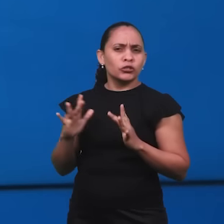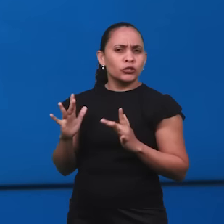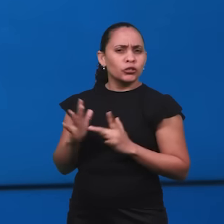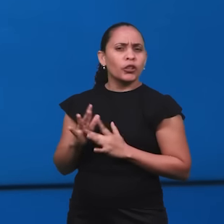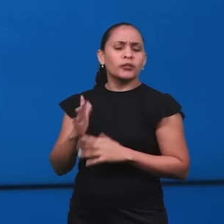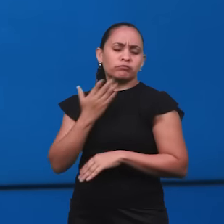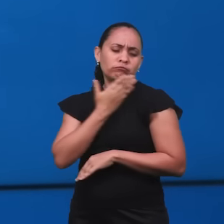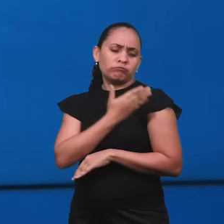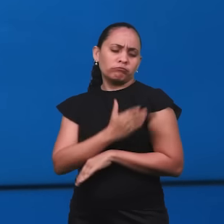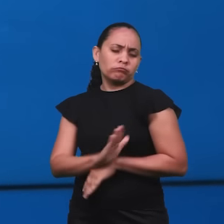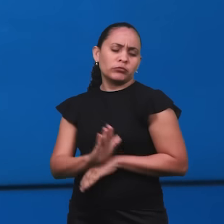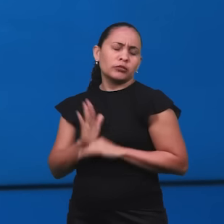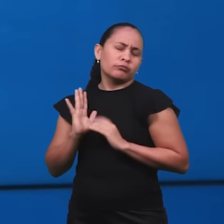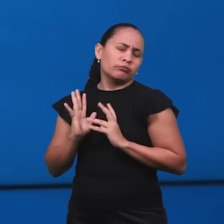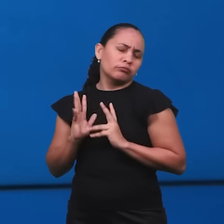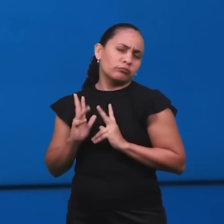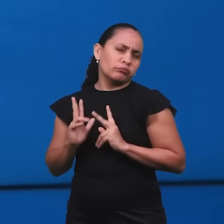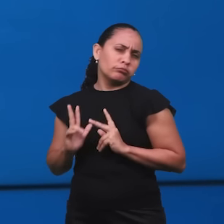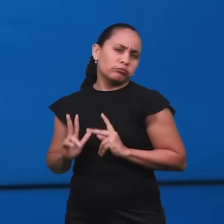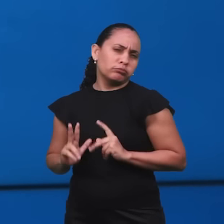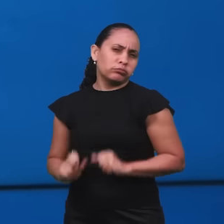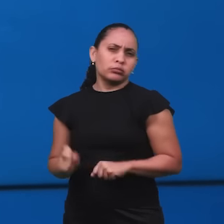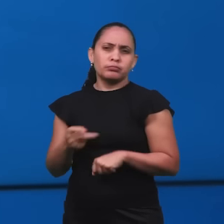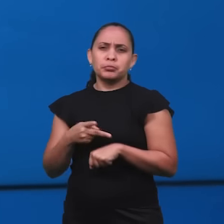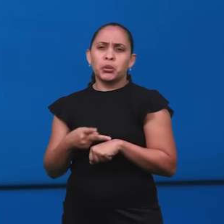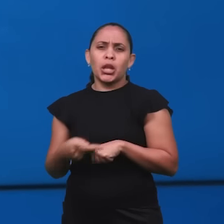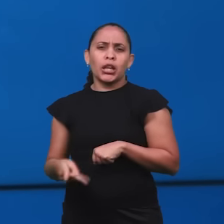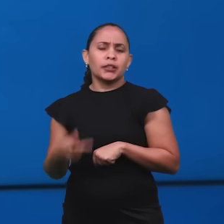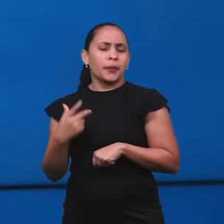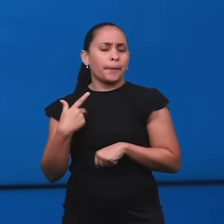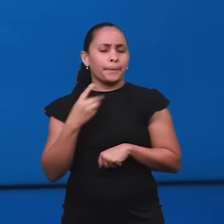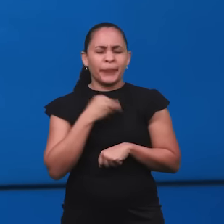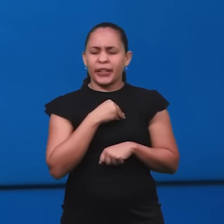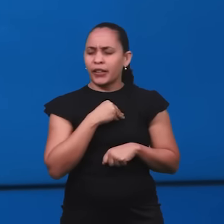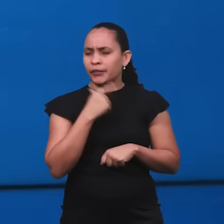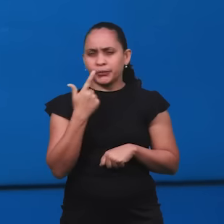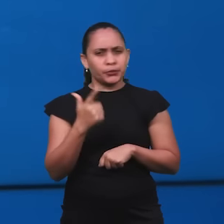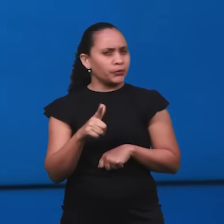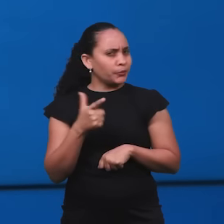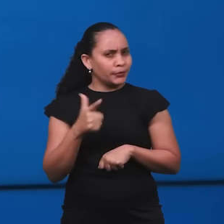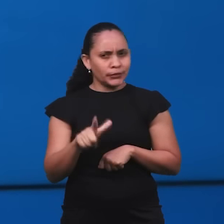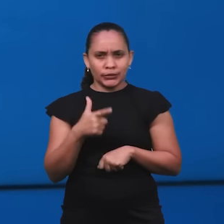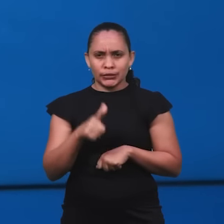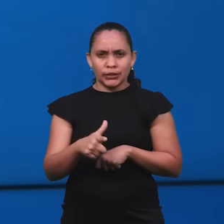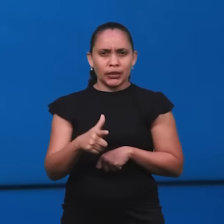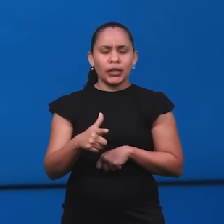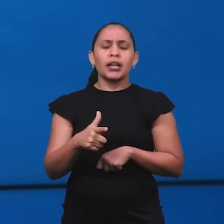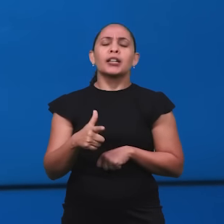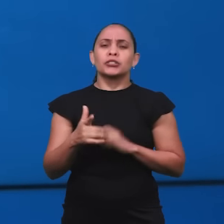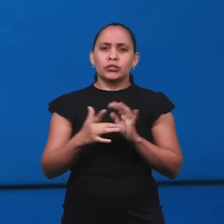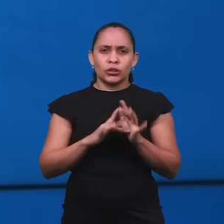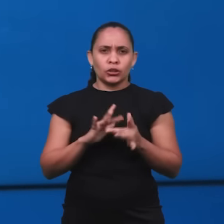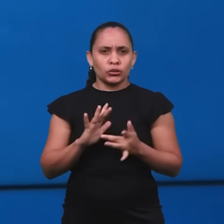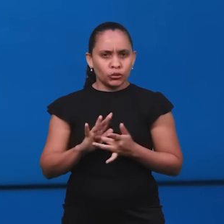mostrando a pureza dele, o homem sem pecado. Era preciso que alguém que não tivesse pecado morresse em lugar de